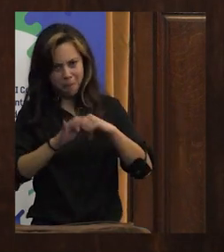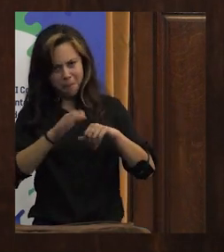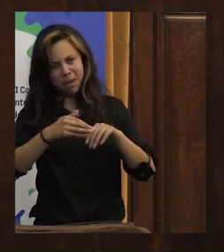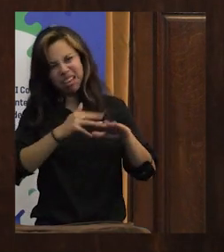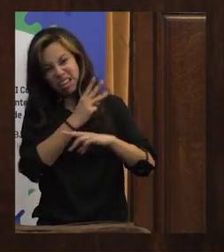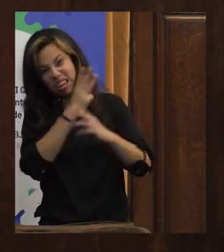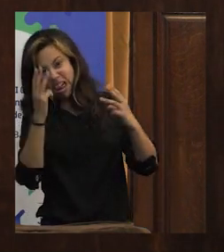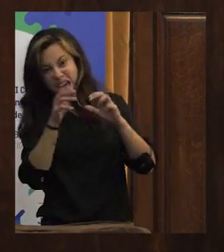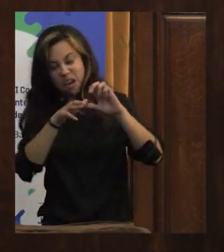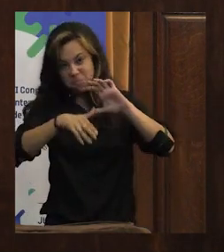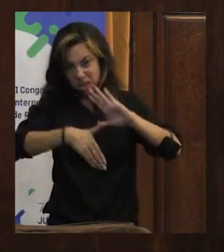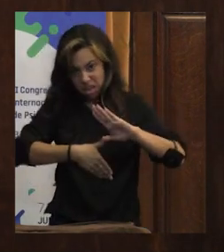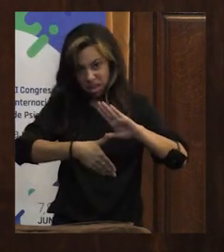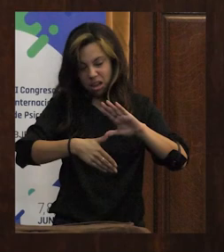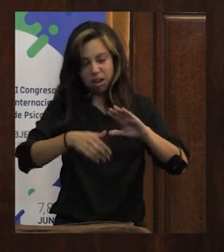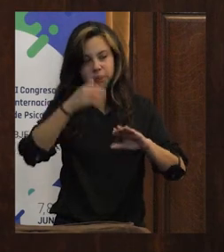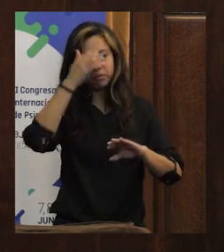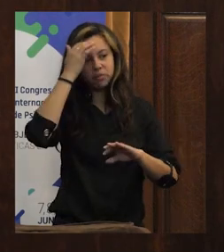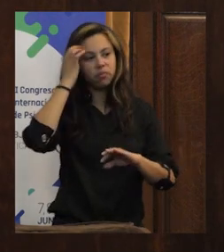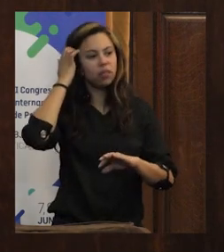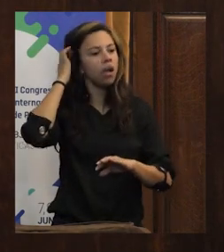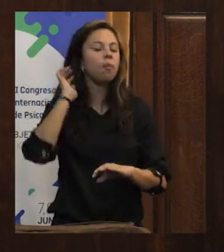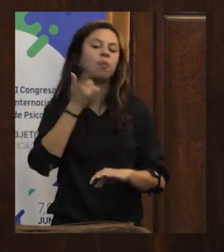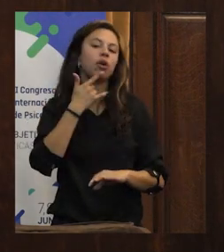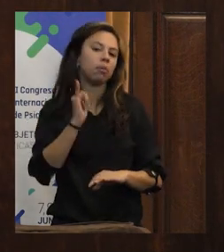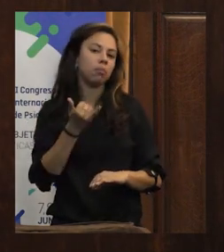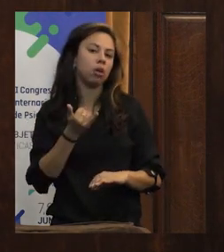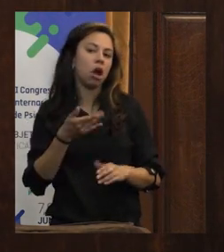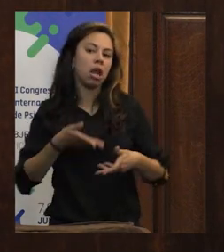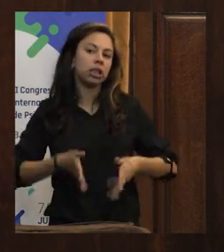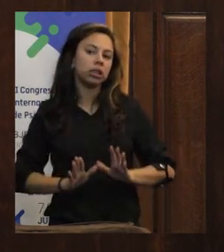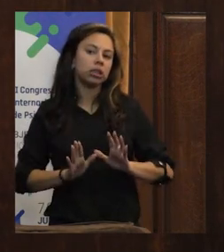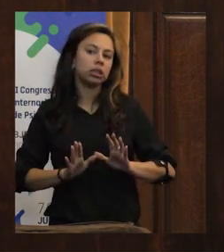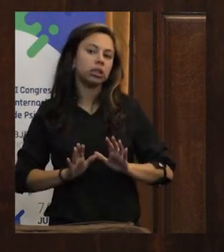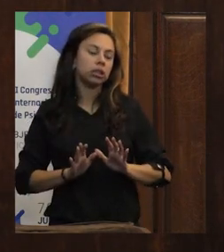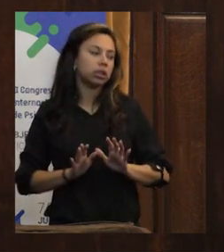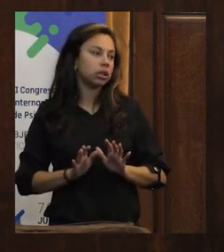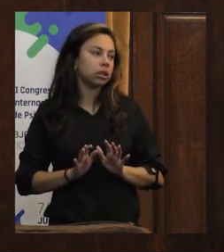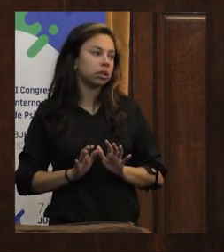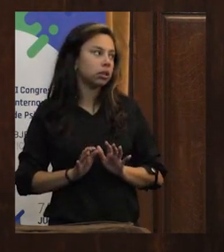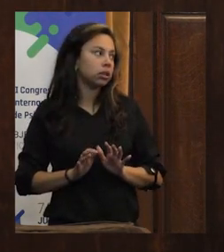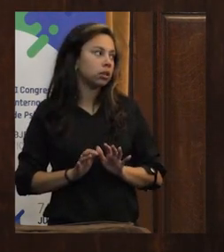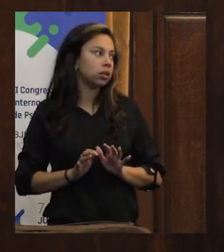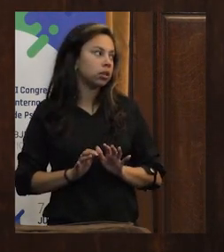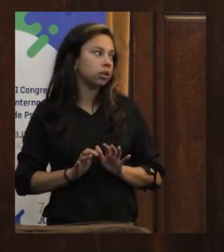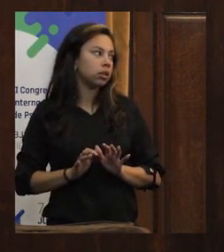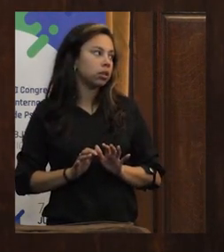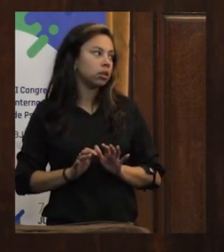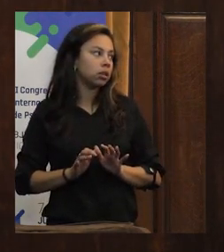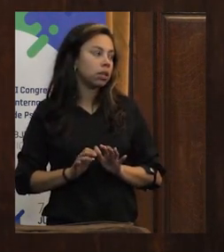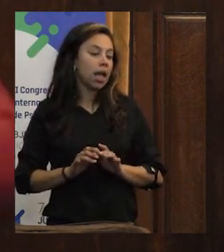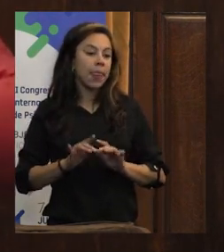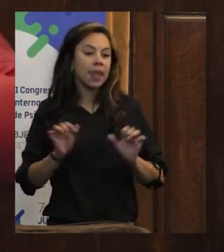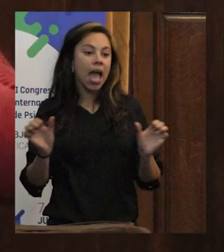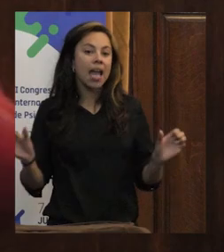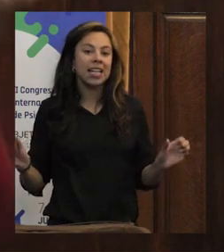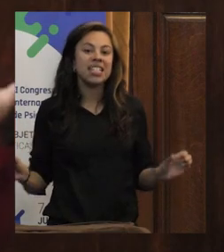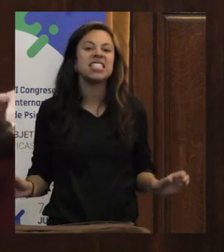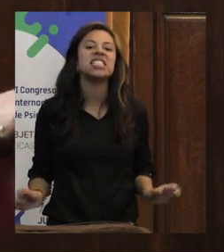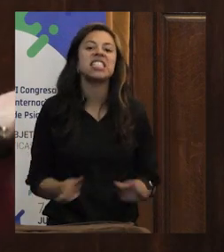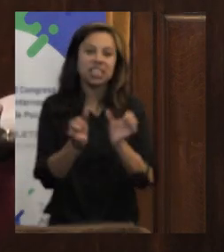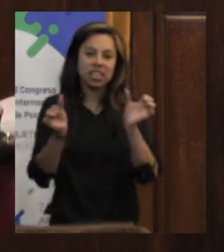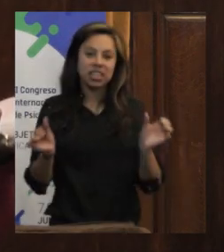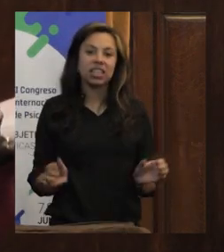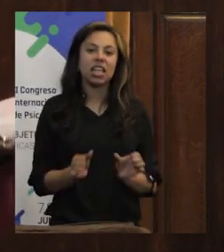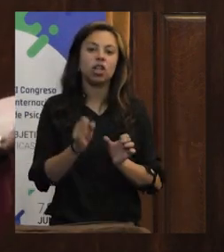que diz: e se este um câncer? Sim? E se este um câncer é o protótipo